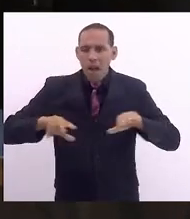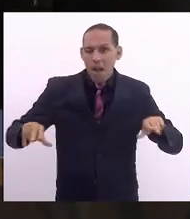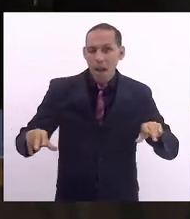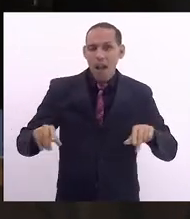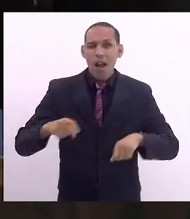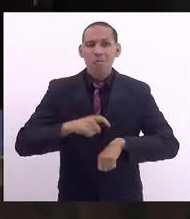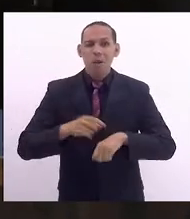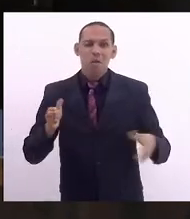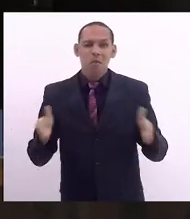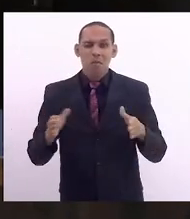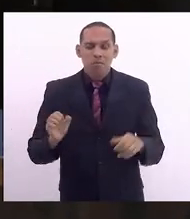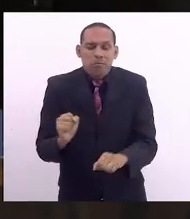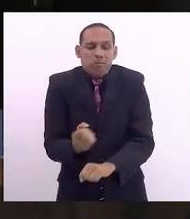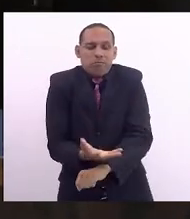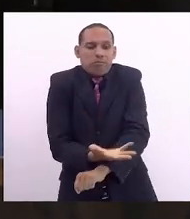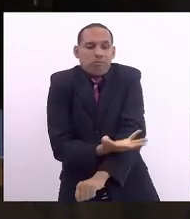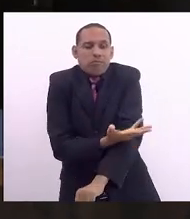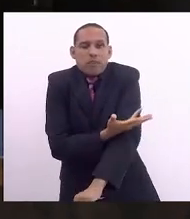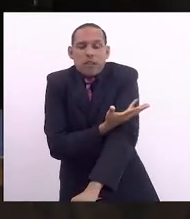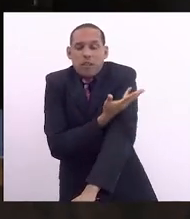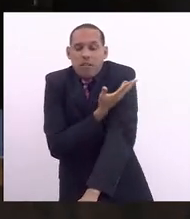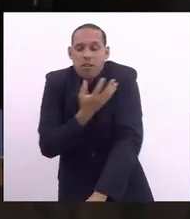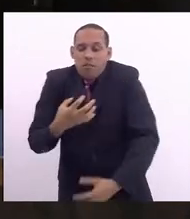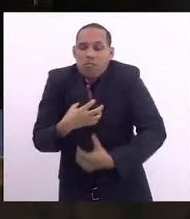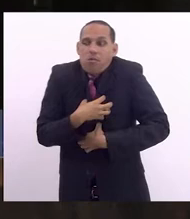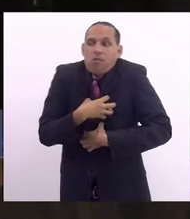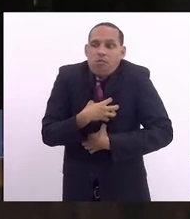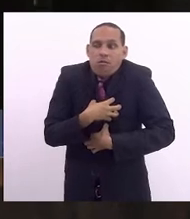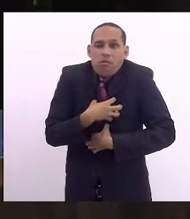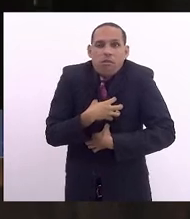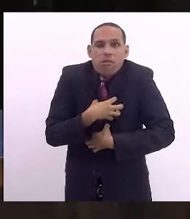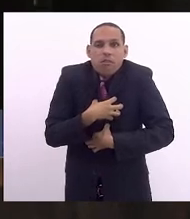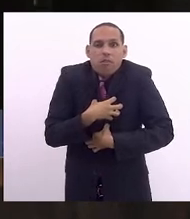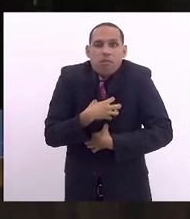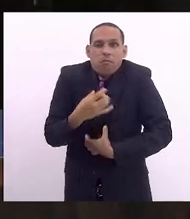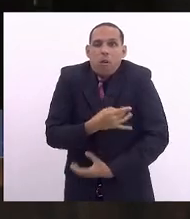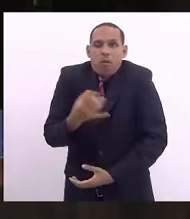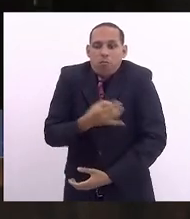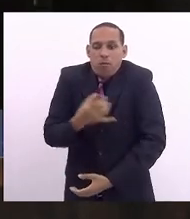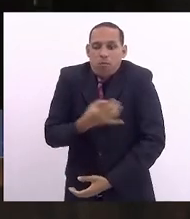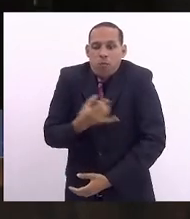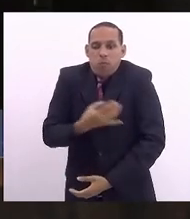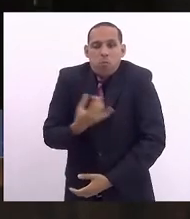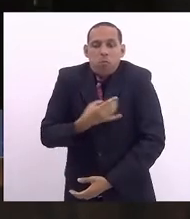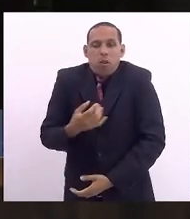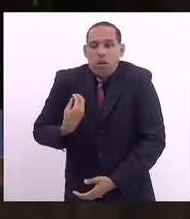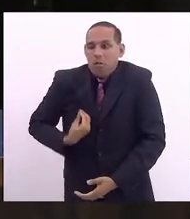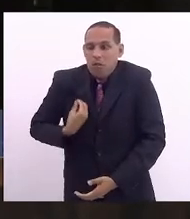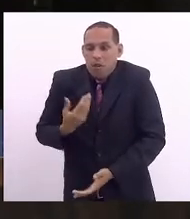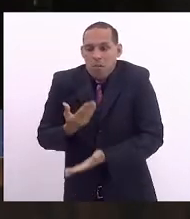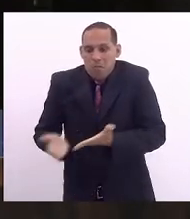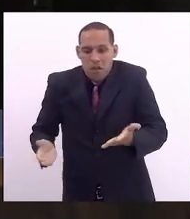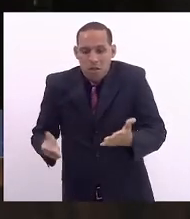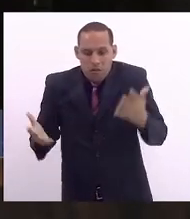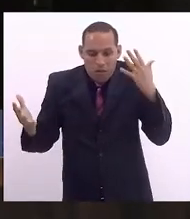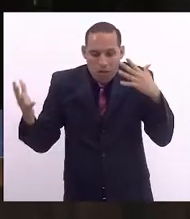momento de emoção, né, de extrema emoção. O medo dessa vítima de perder a vida,